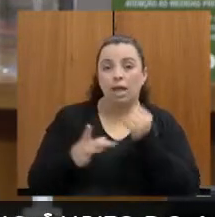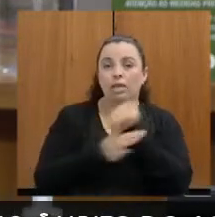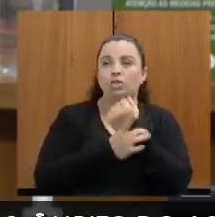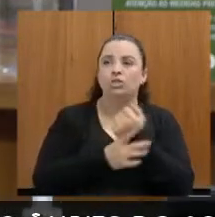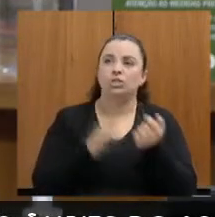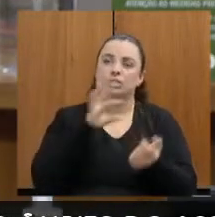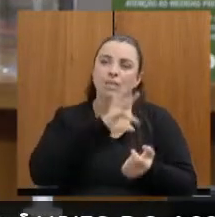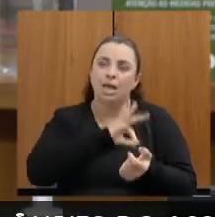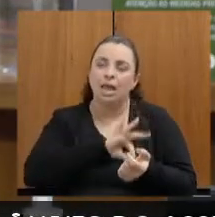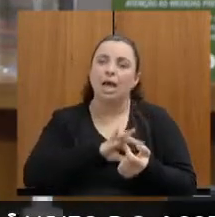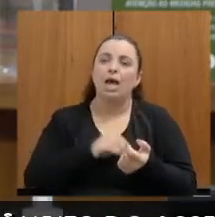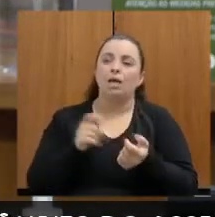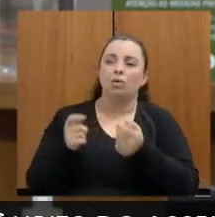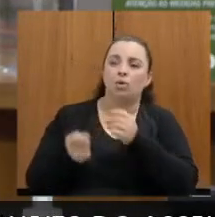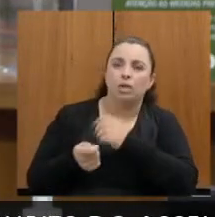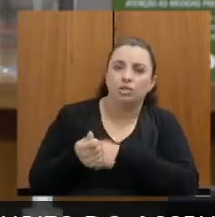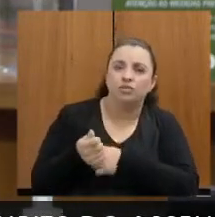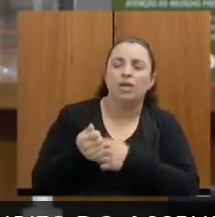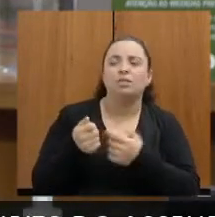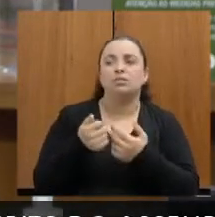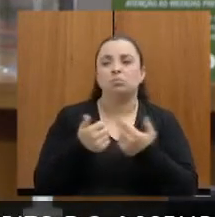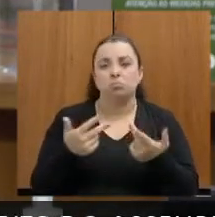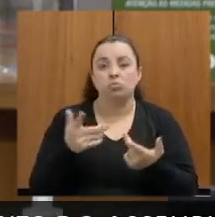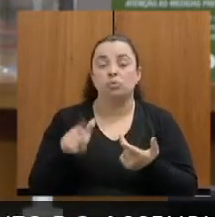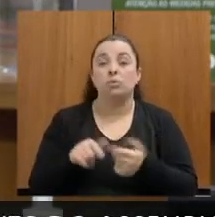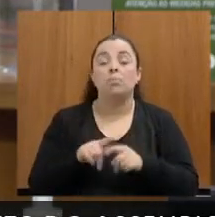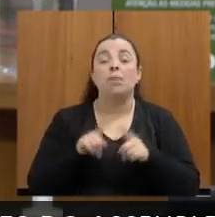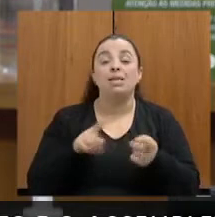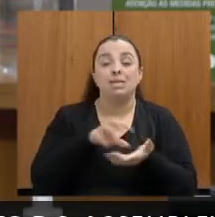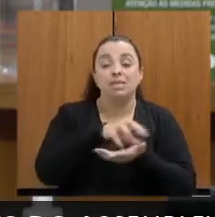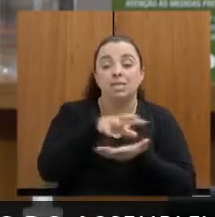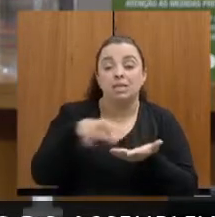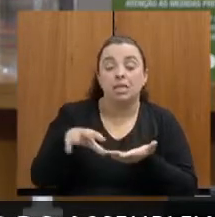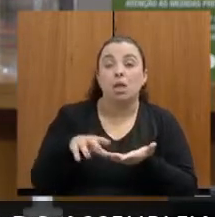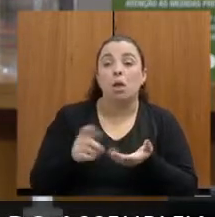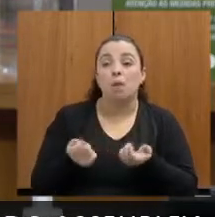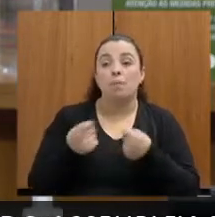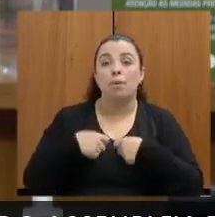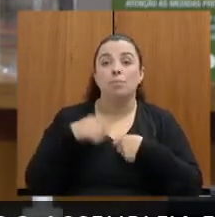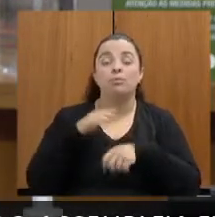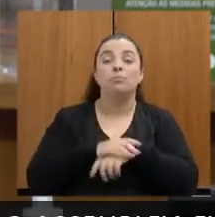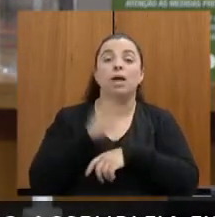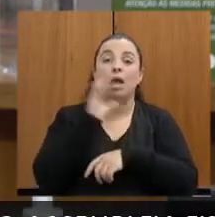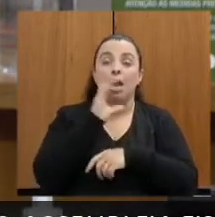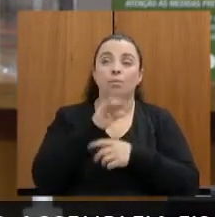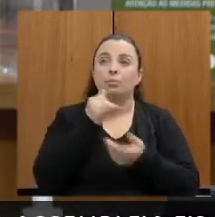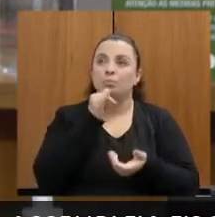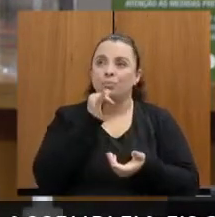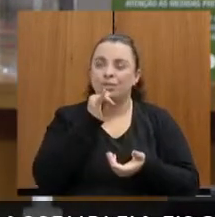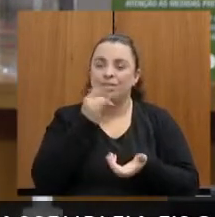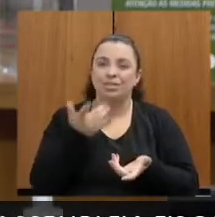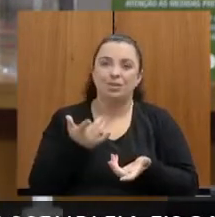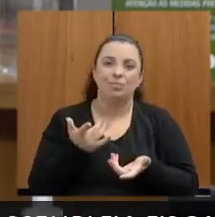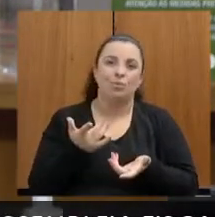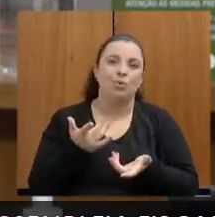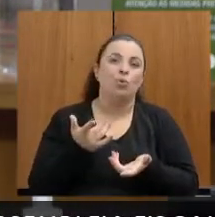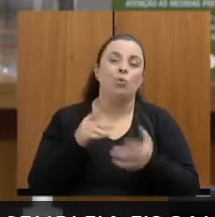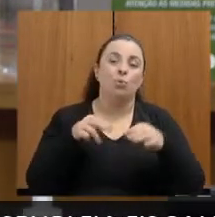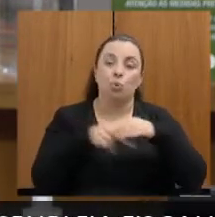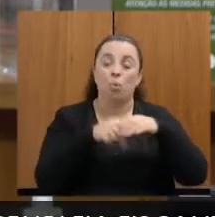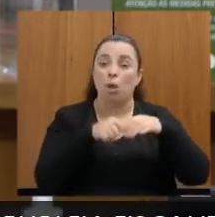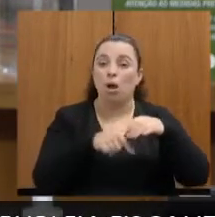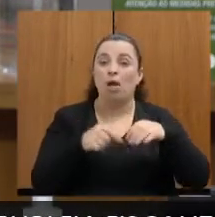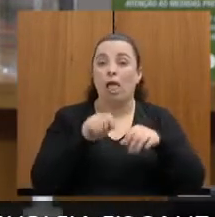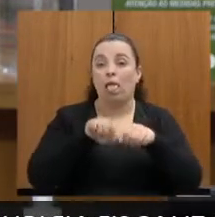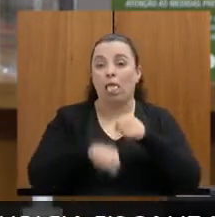só que a descentralização permite maior agilidade um tomógrafo hoje que quebra na frente demora seis meses vou comprar uma peça